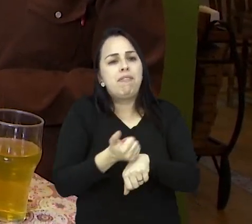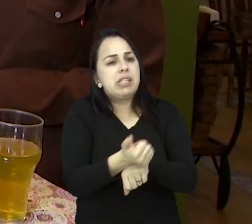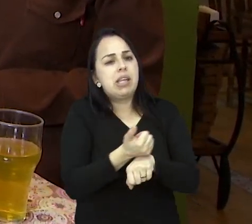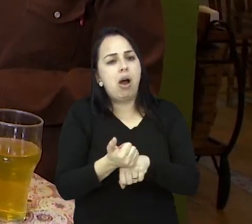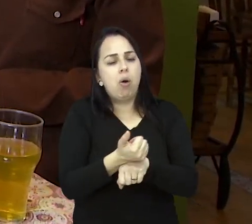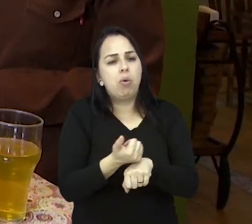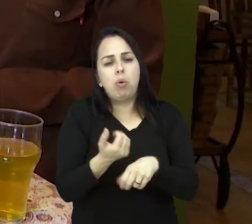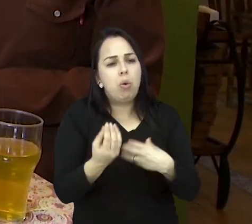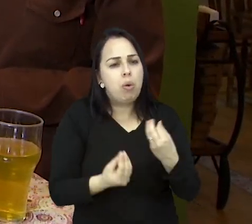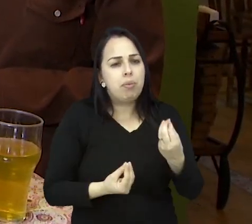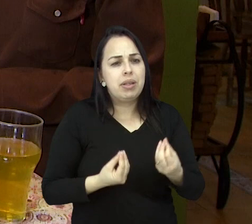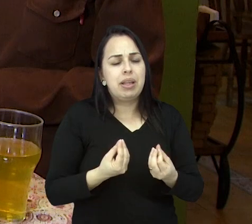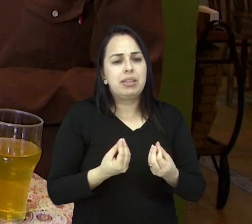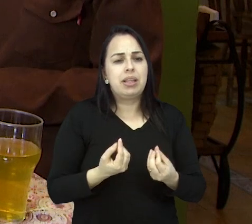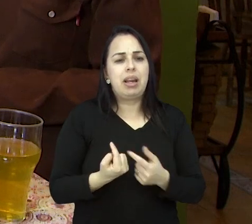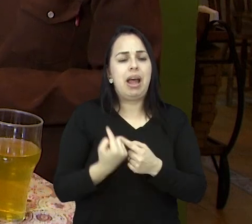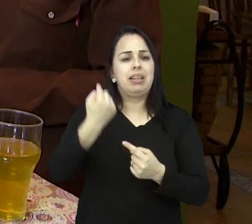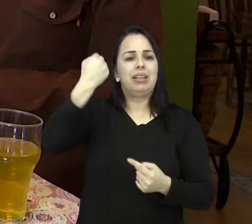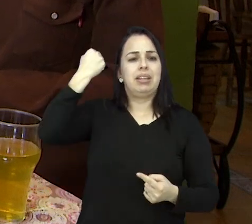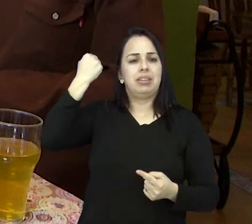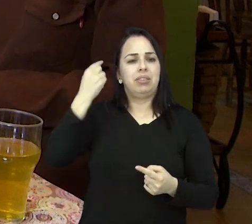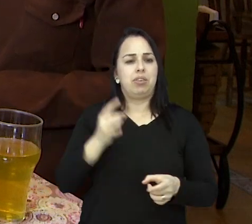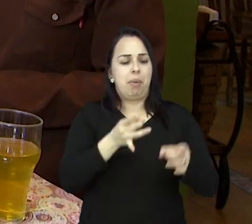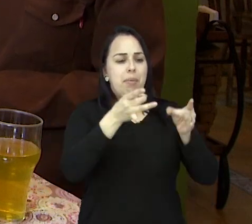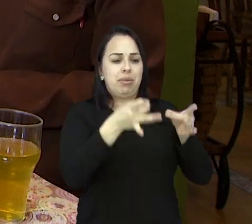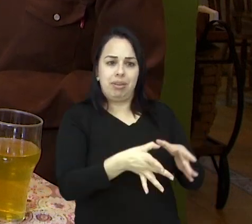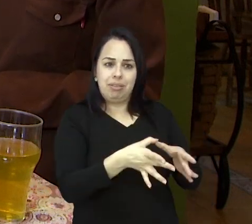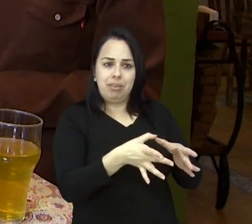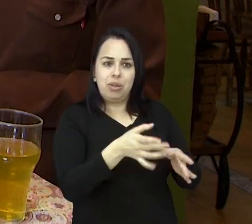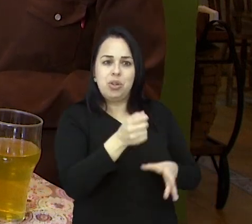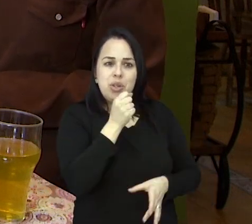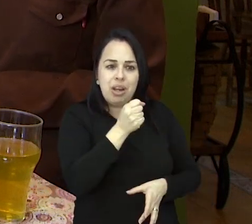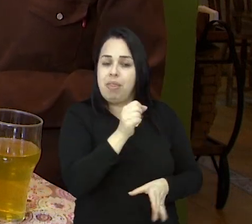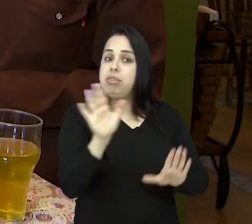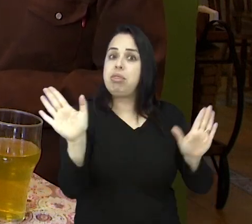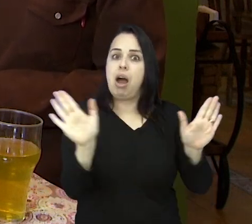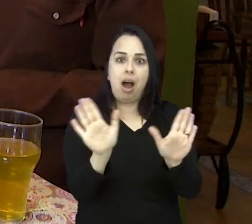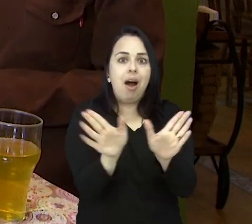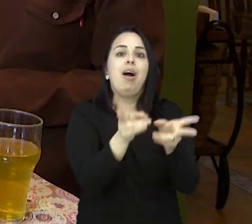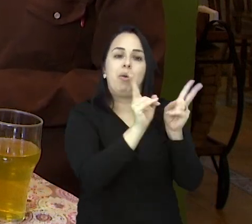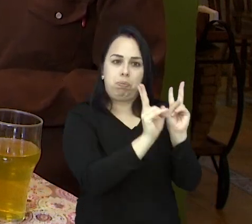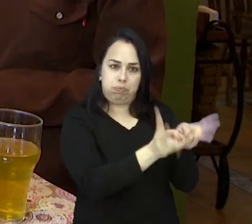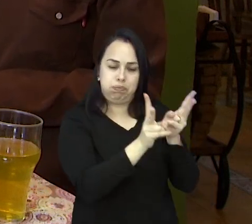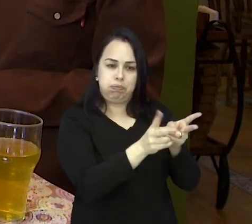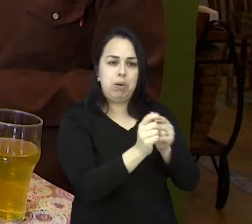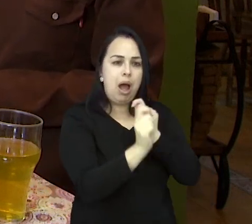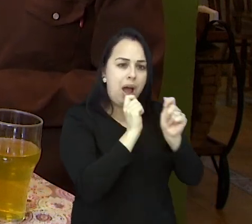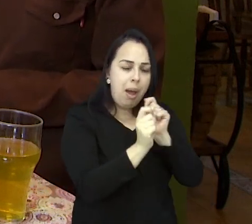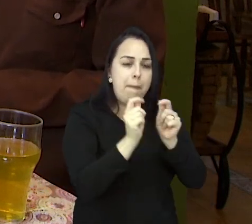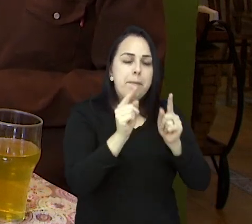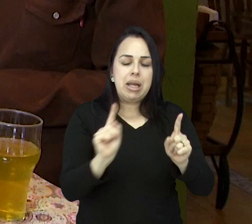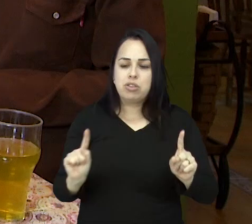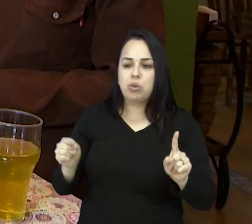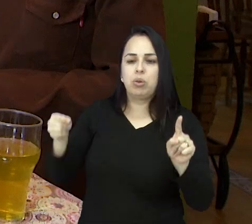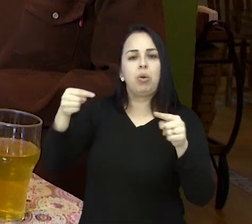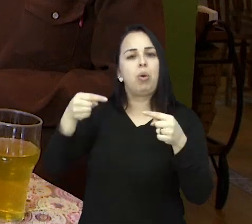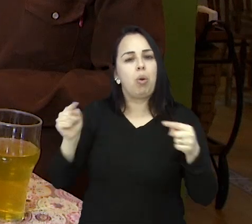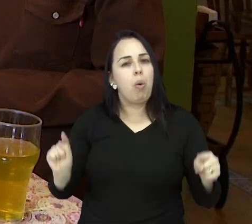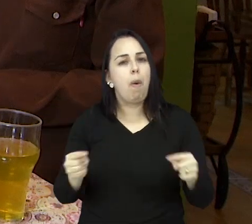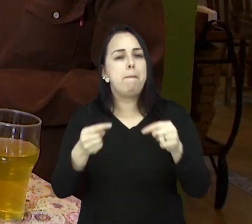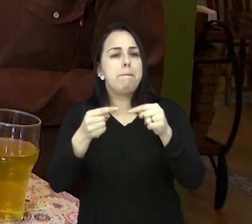que surgiu isso que você falou assim, não, eu vou largar o jornalismo? Não, ela não largou o jornalismo, mas associar as profissões, como